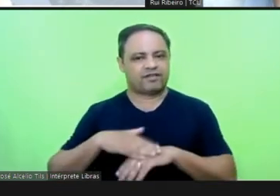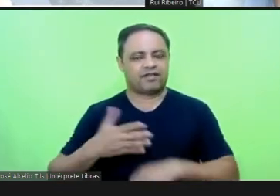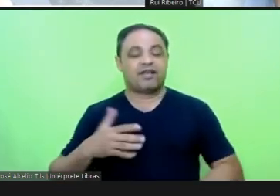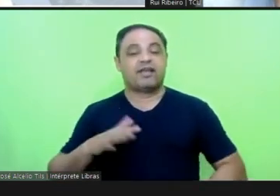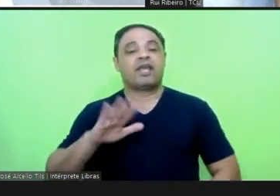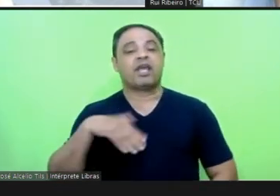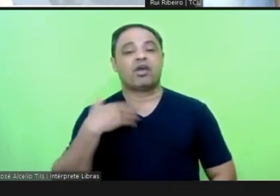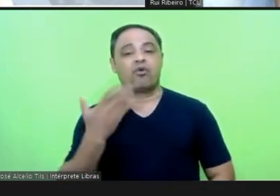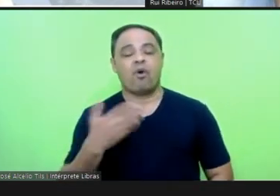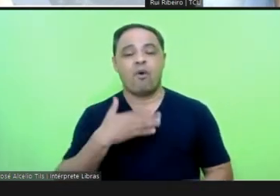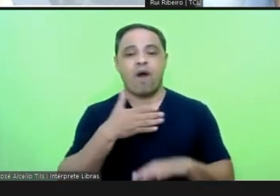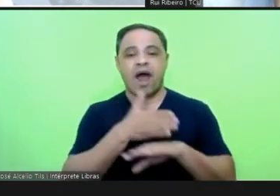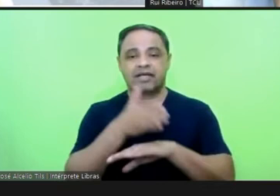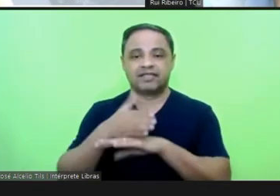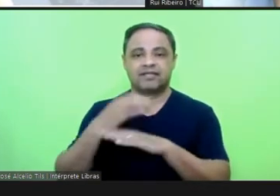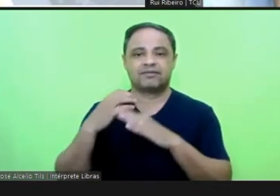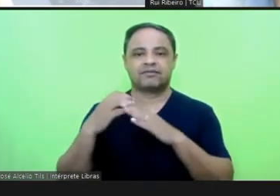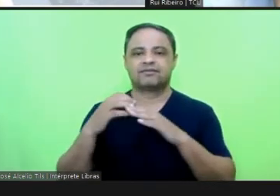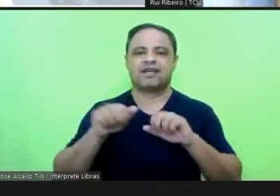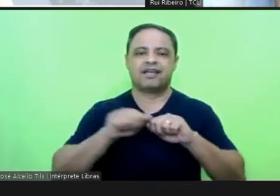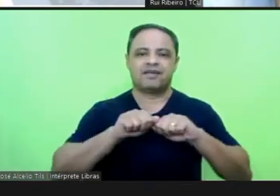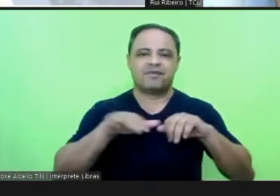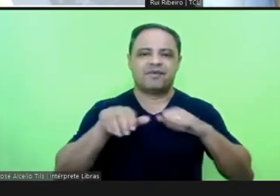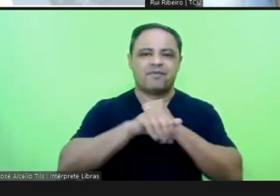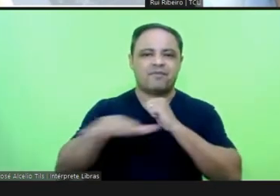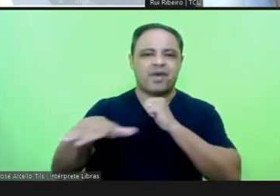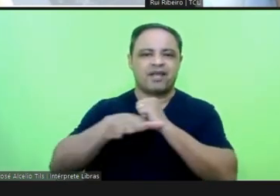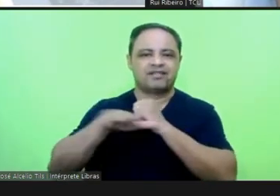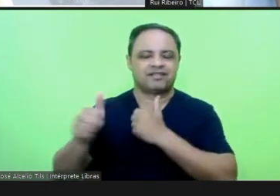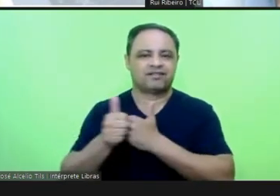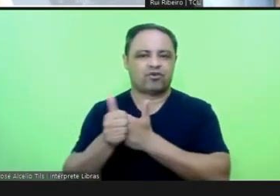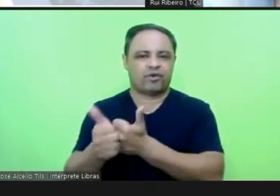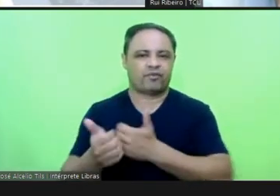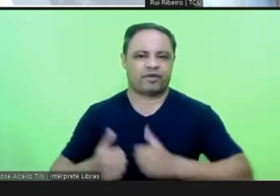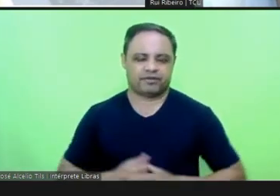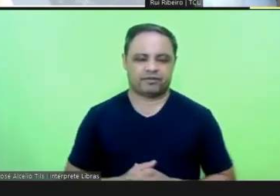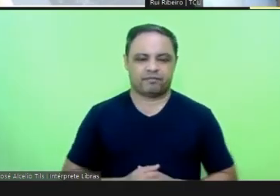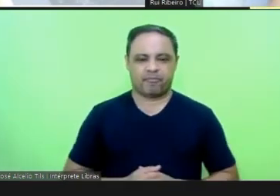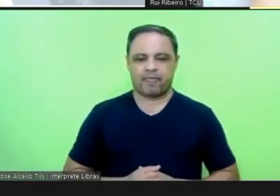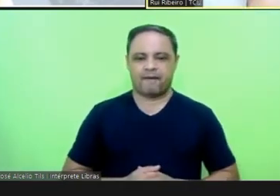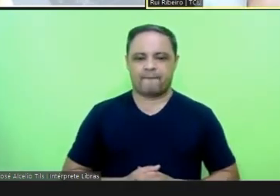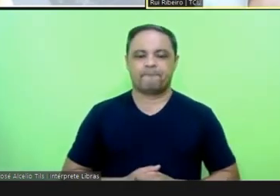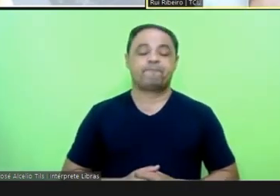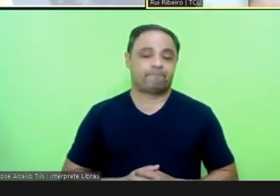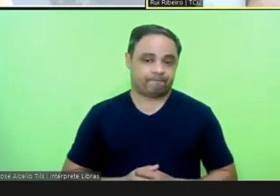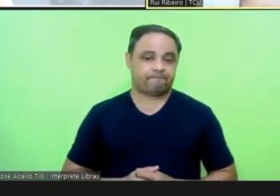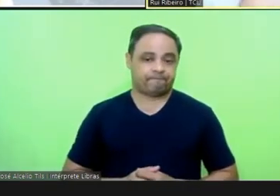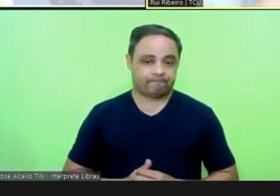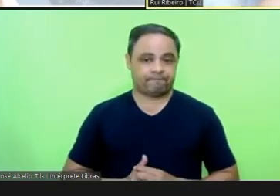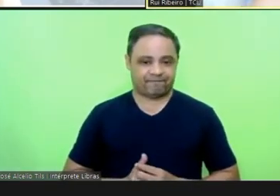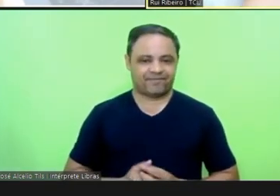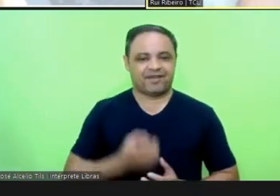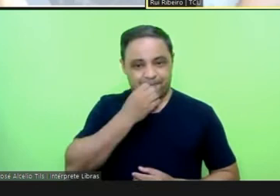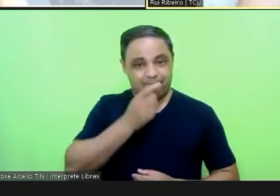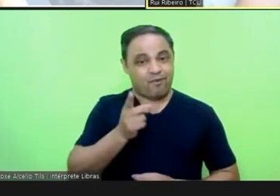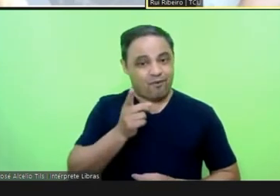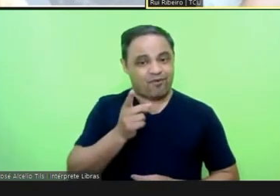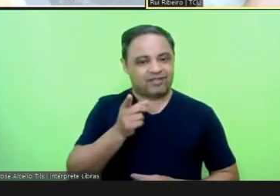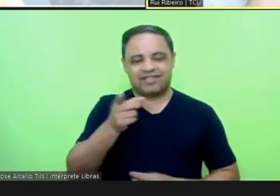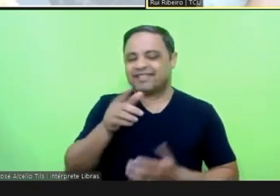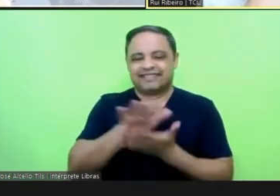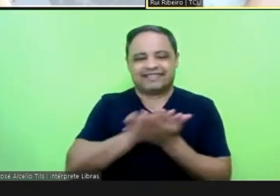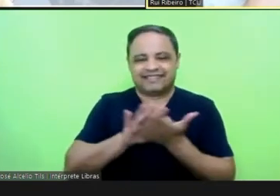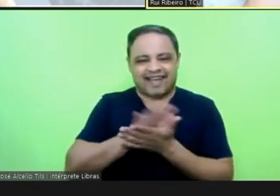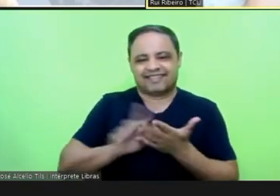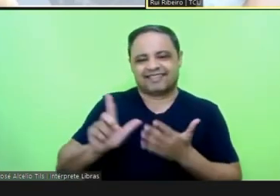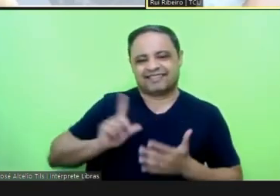o acesso da imprensa no acompanhamento disso? Tá, boa. Nada disso tem